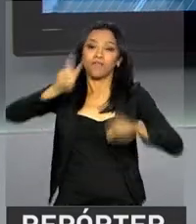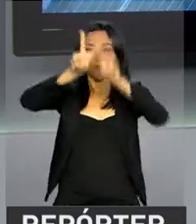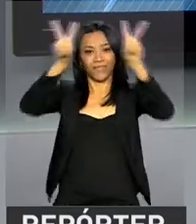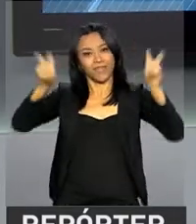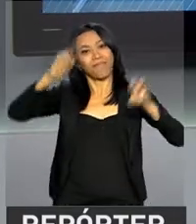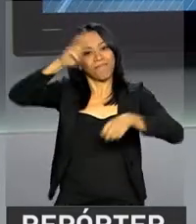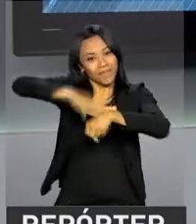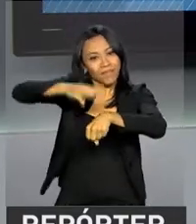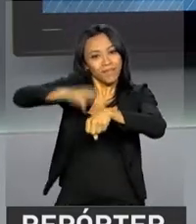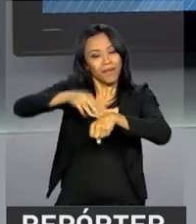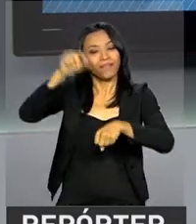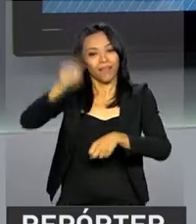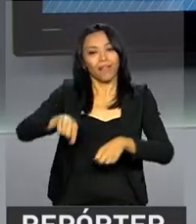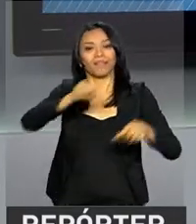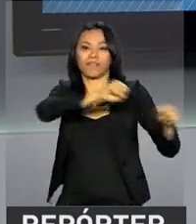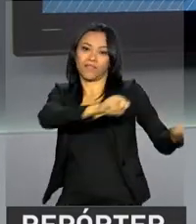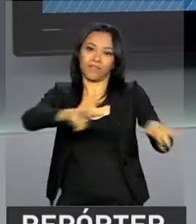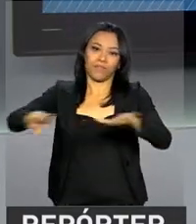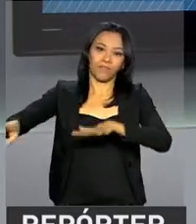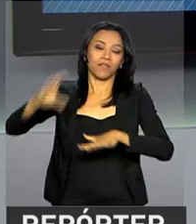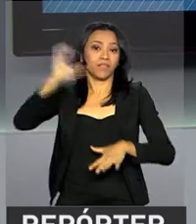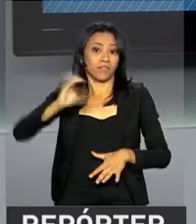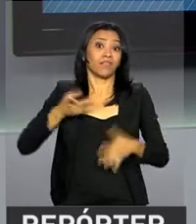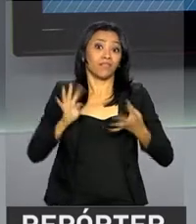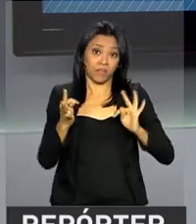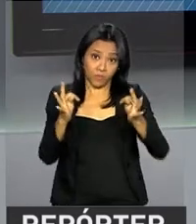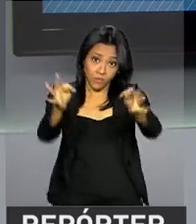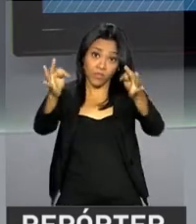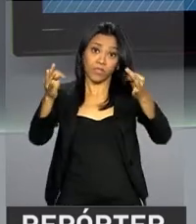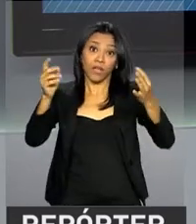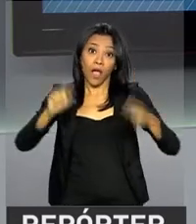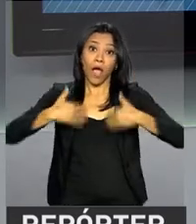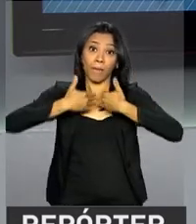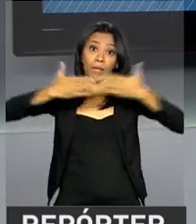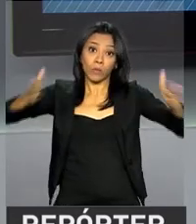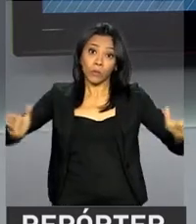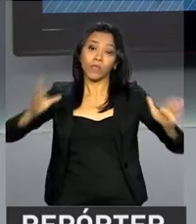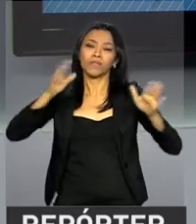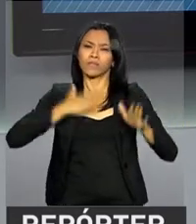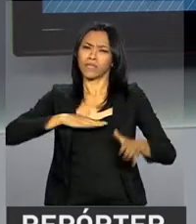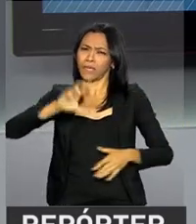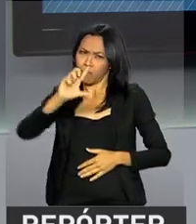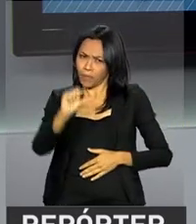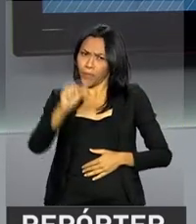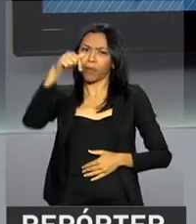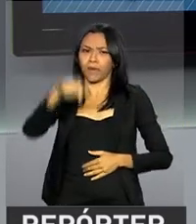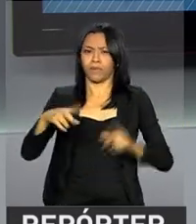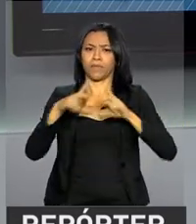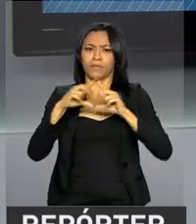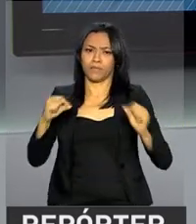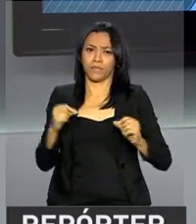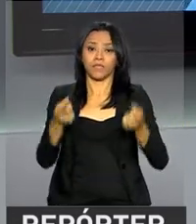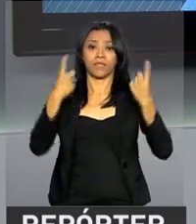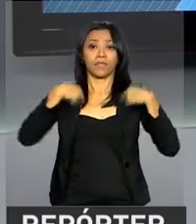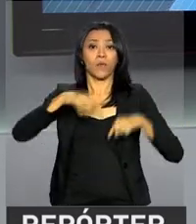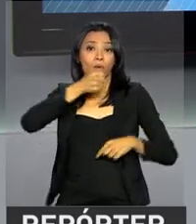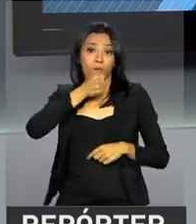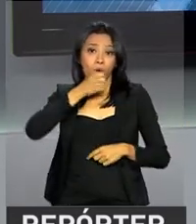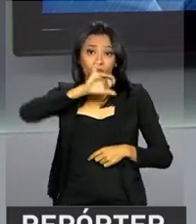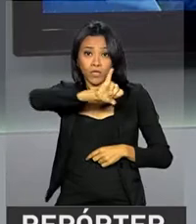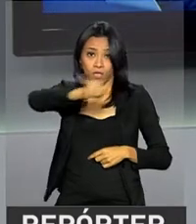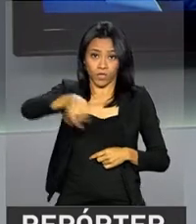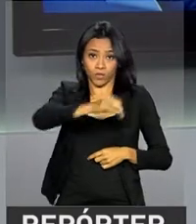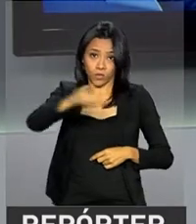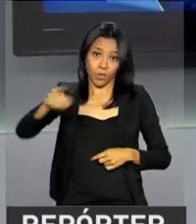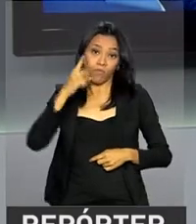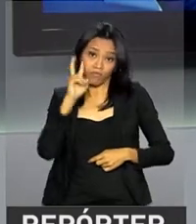edição deste ano da Semana Nacional de Ciência e Tecnologia. A abertura oficial será daqui a pouco aqui em Brasília. O repórter João Pedro